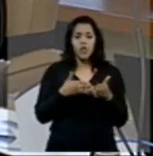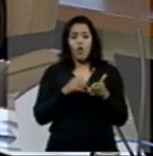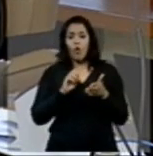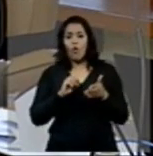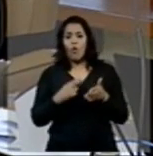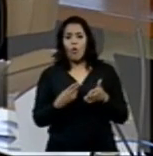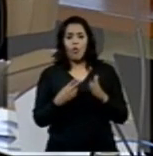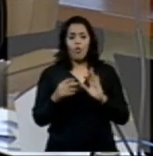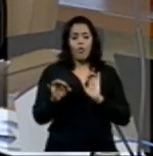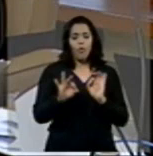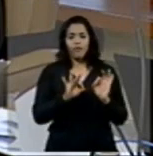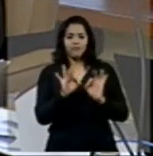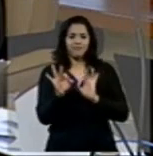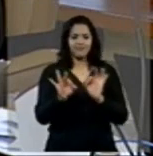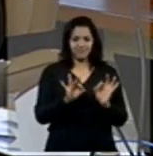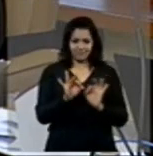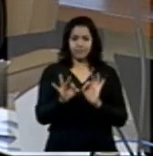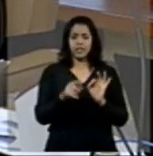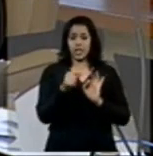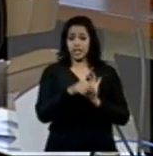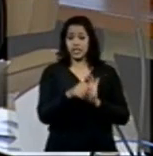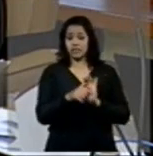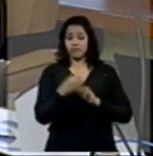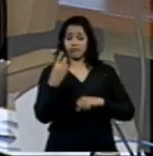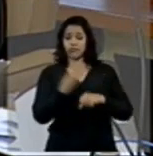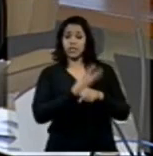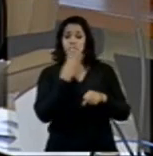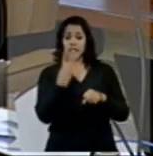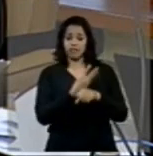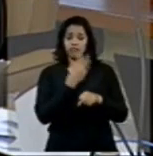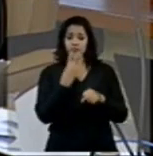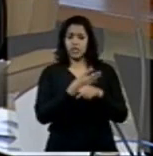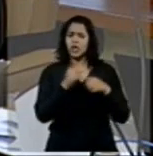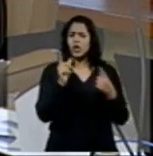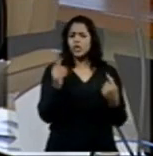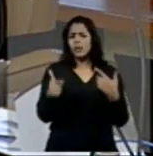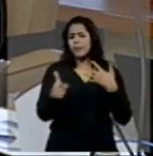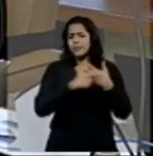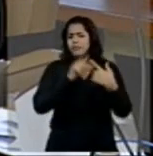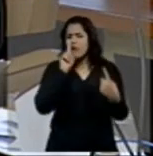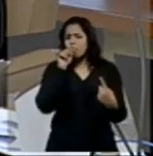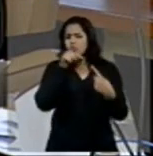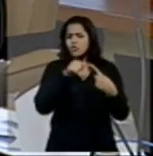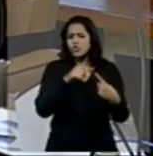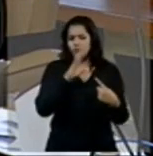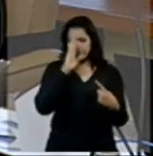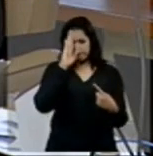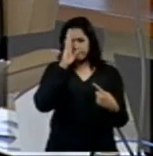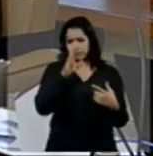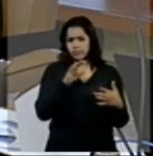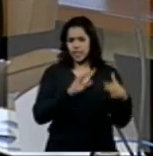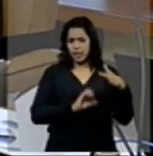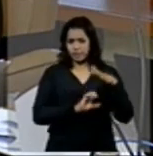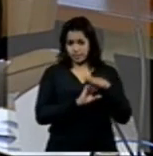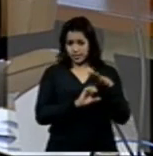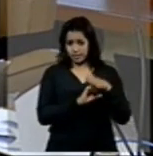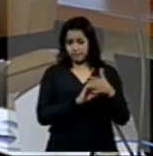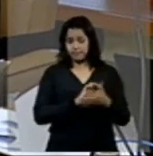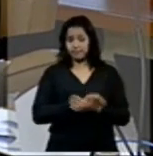mesmo regulamentasse a terceirização na atividade fim empresarial.